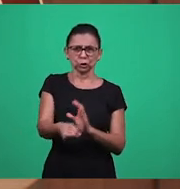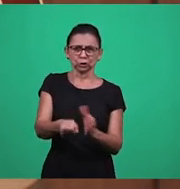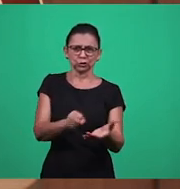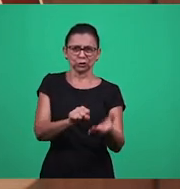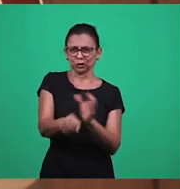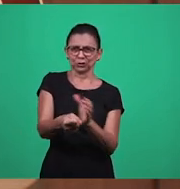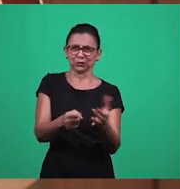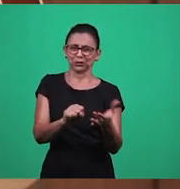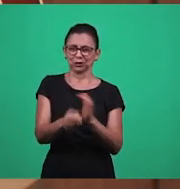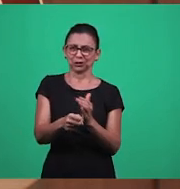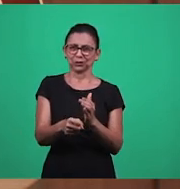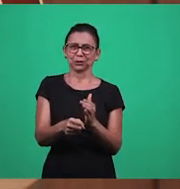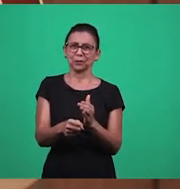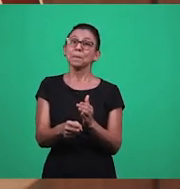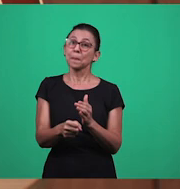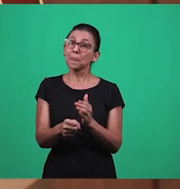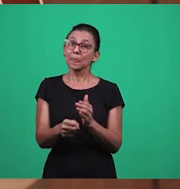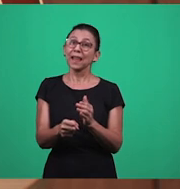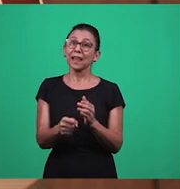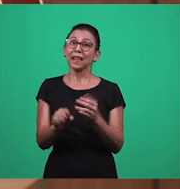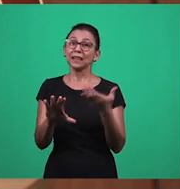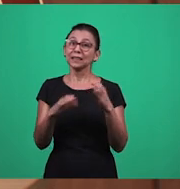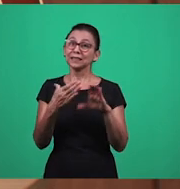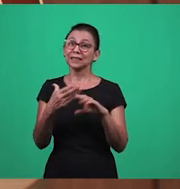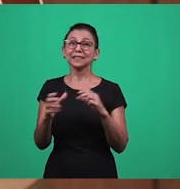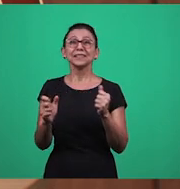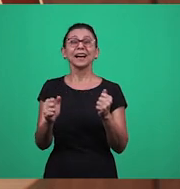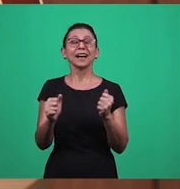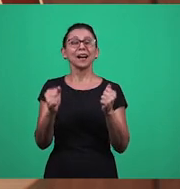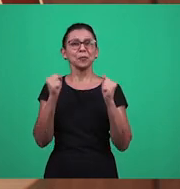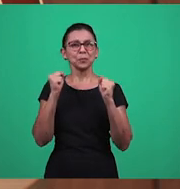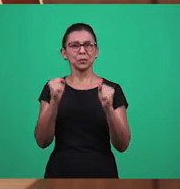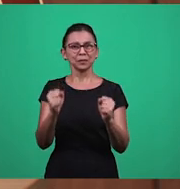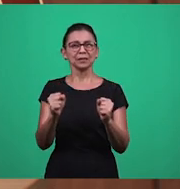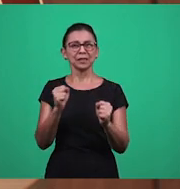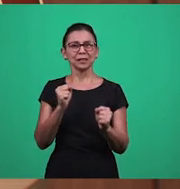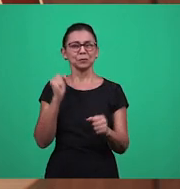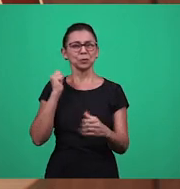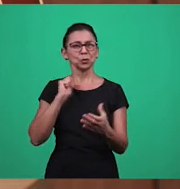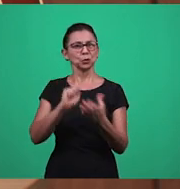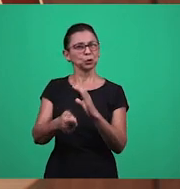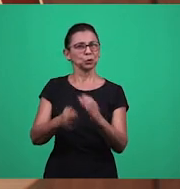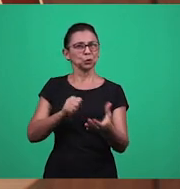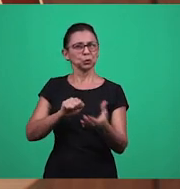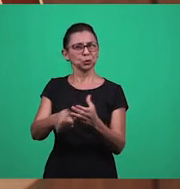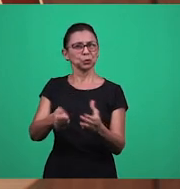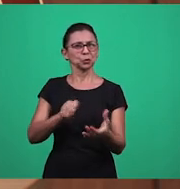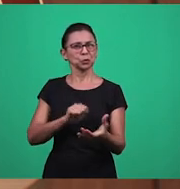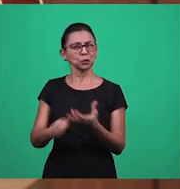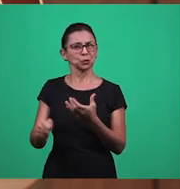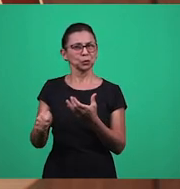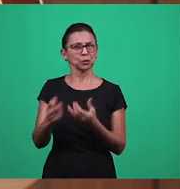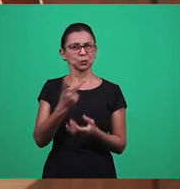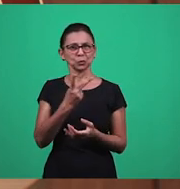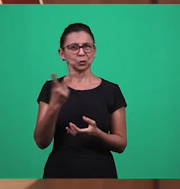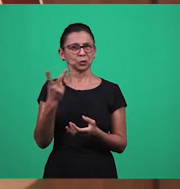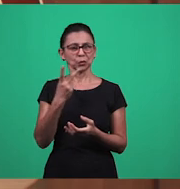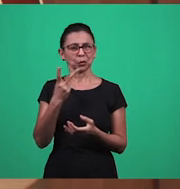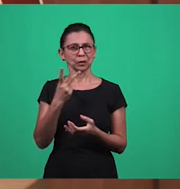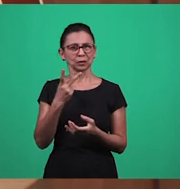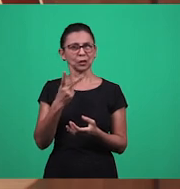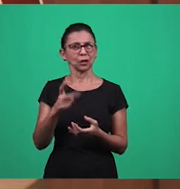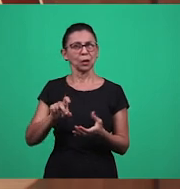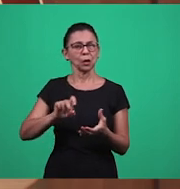E podemos cantar e tocar. Tocar e cantar.